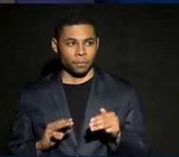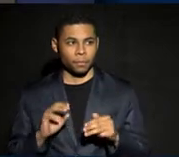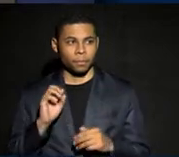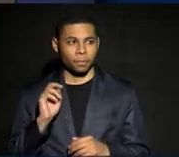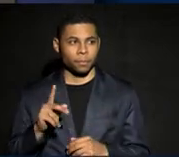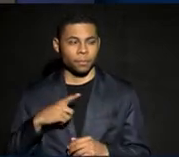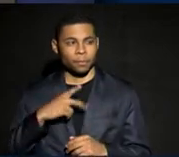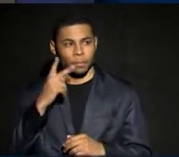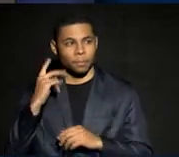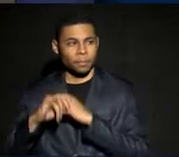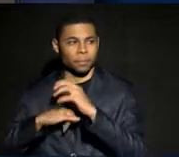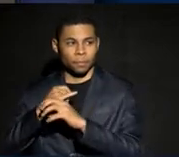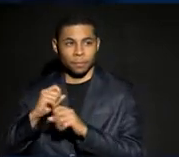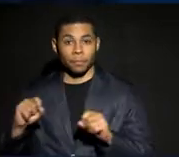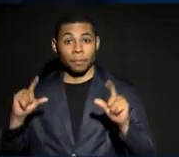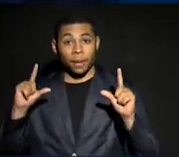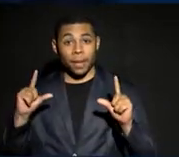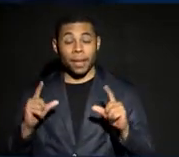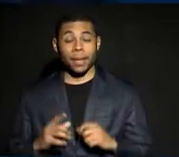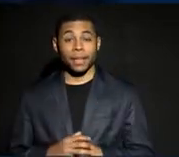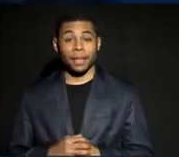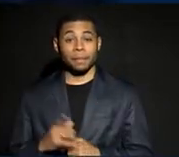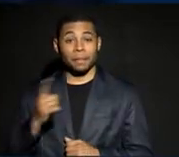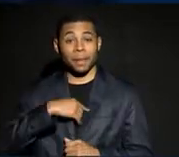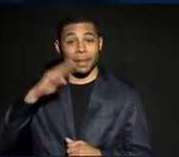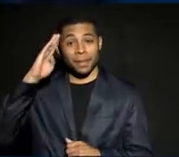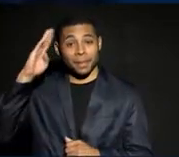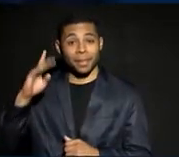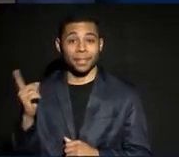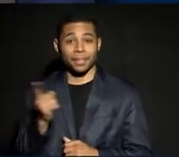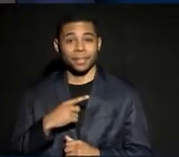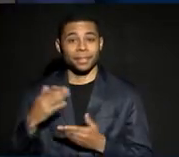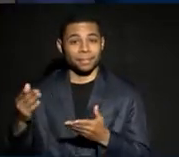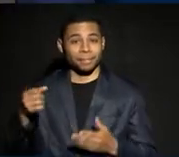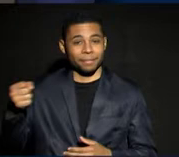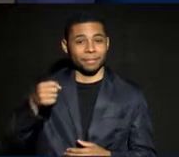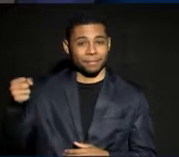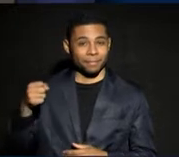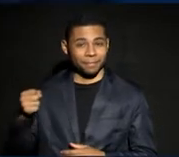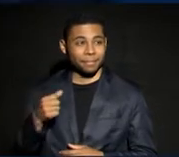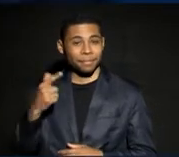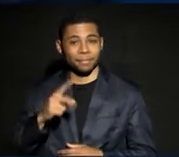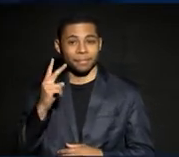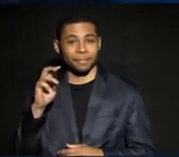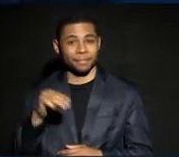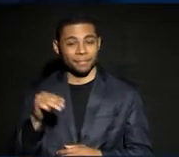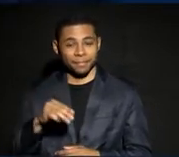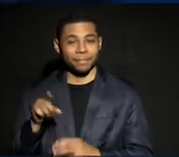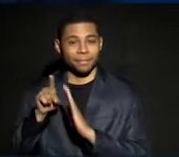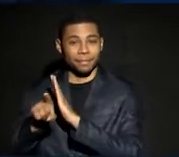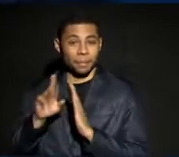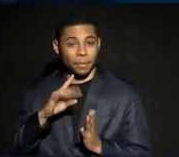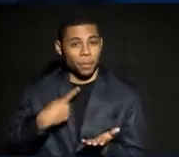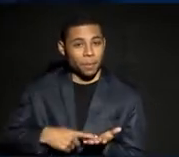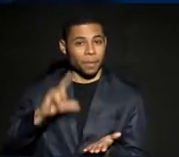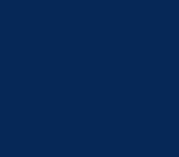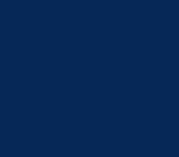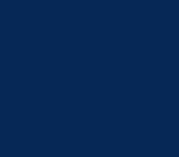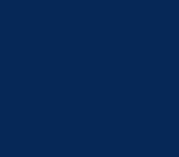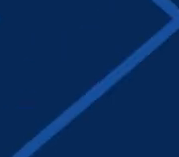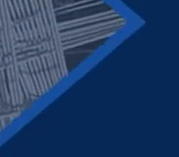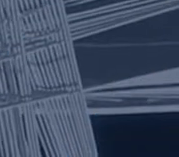online que convidamos os principais candidatos, todos terão 30 minutos e as perguntas não foram combinadas.